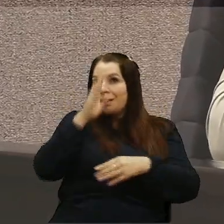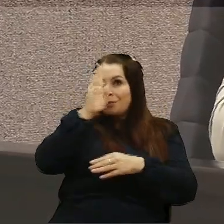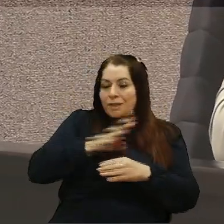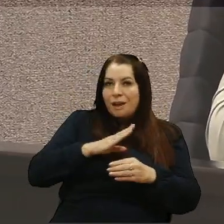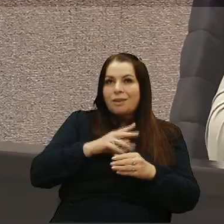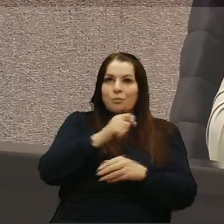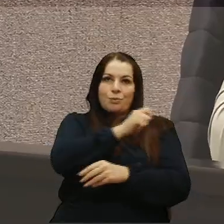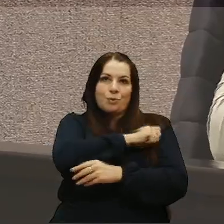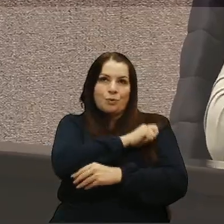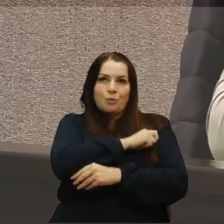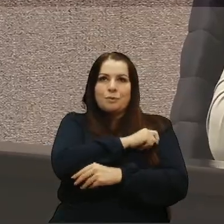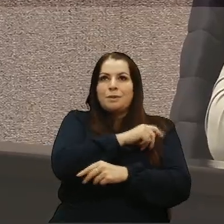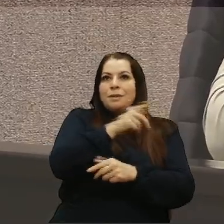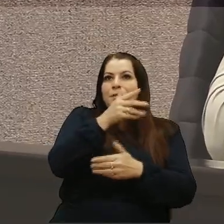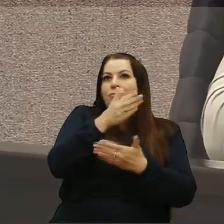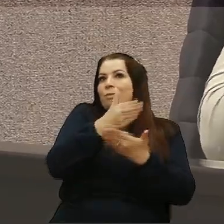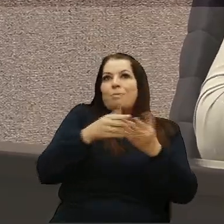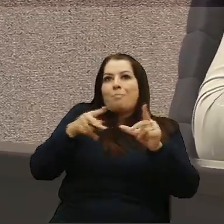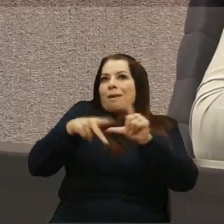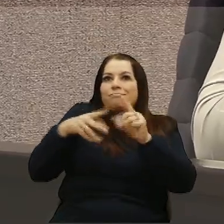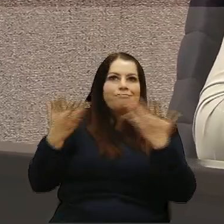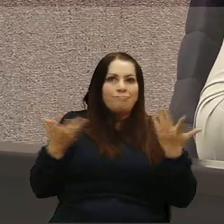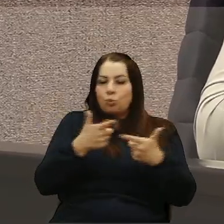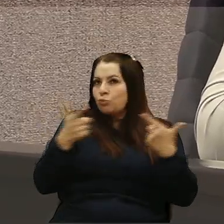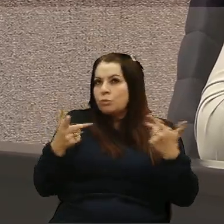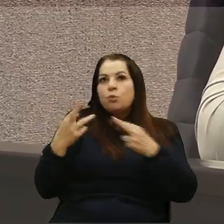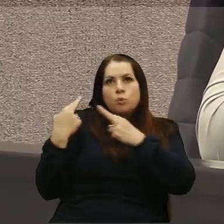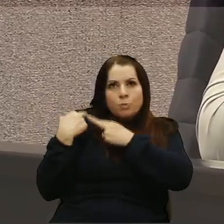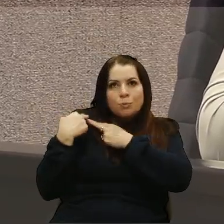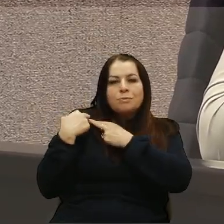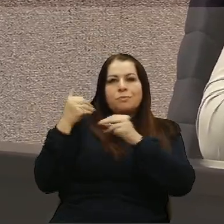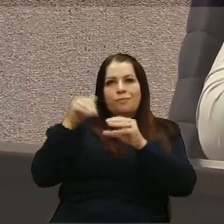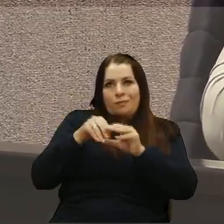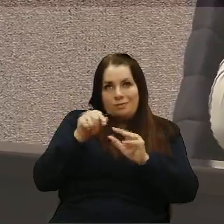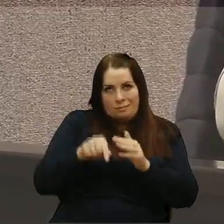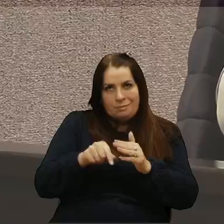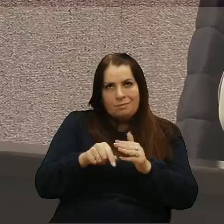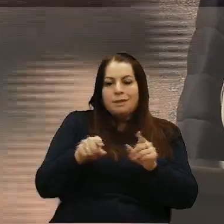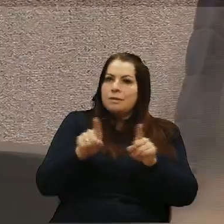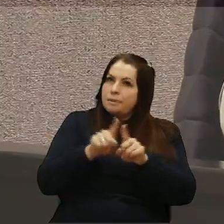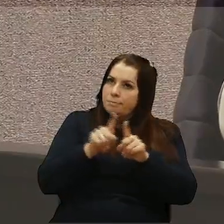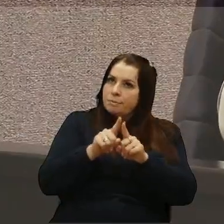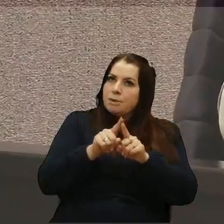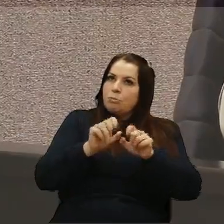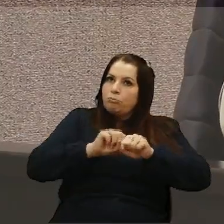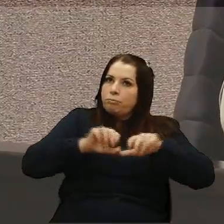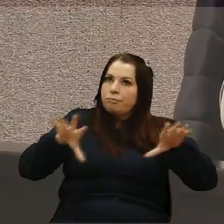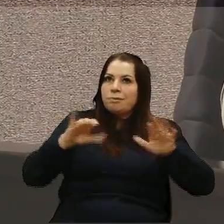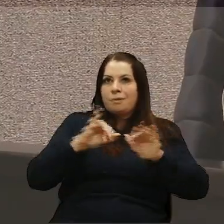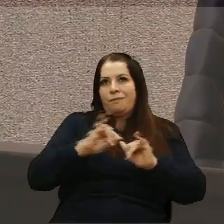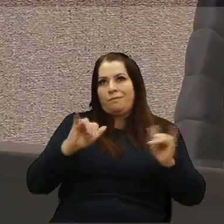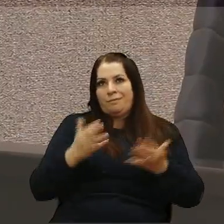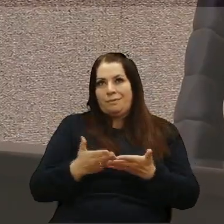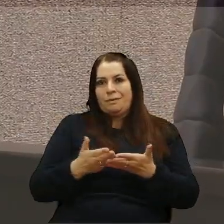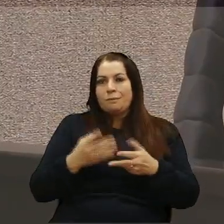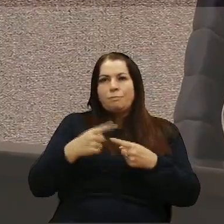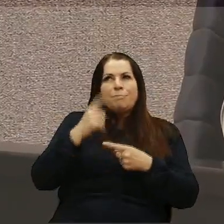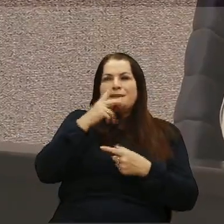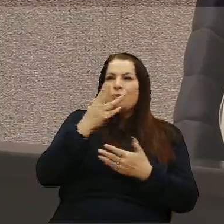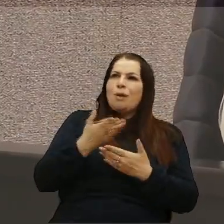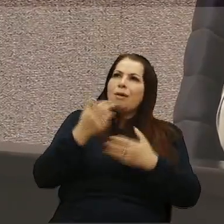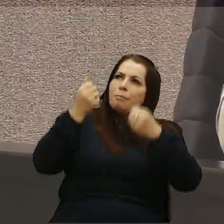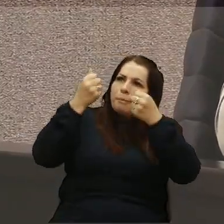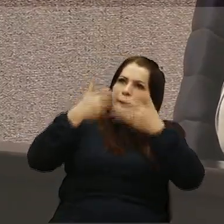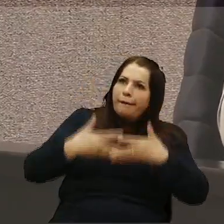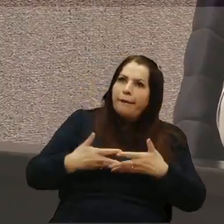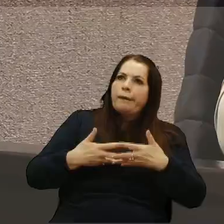meia passagem, seja lá o que for. Então, assim, a gente tem que ser responsável quando a gente vota aqui dentro. E também como repercute essa informação. Porque parece que tem que